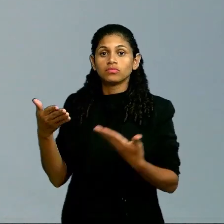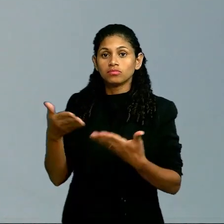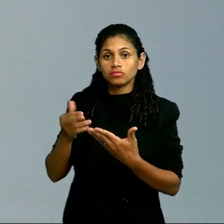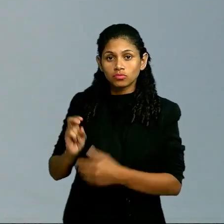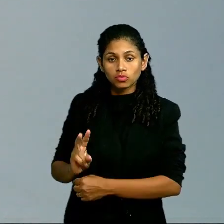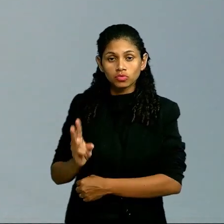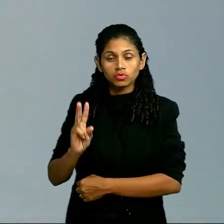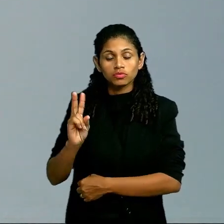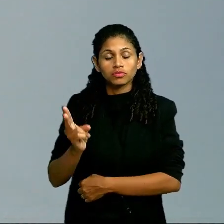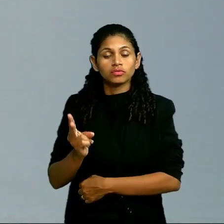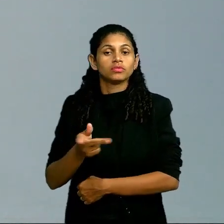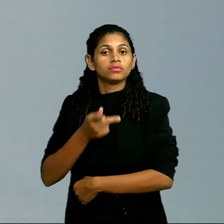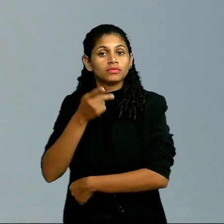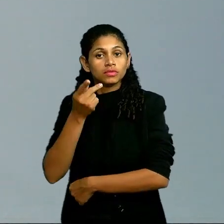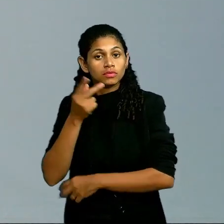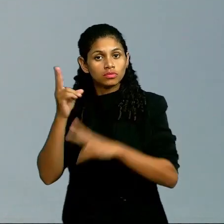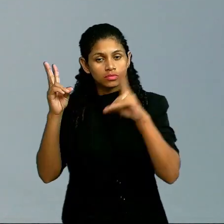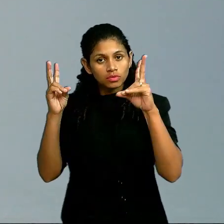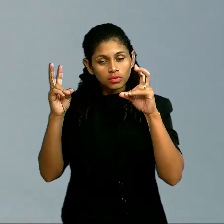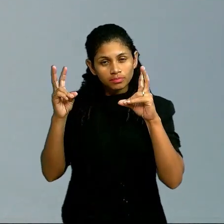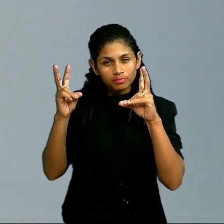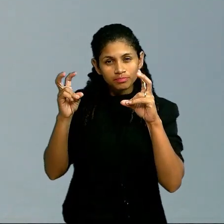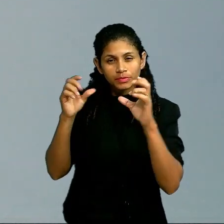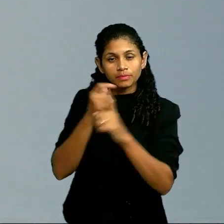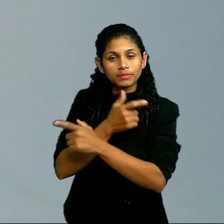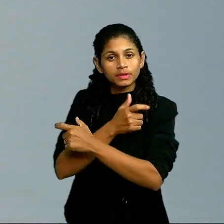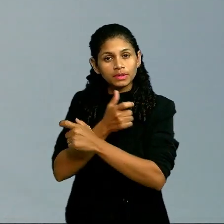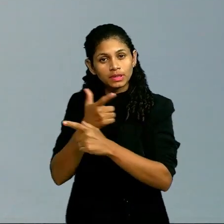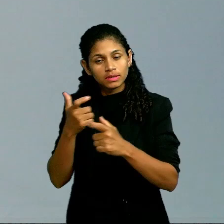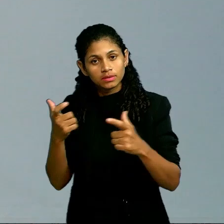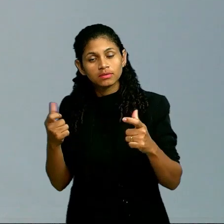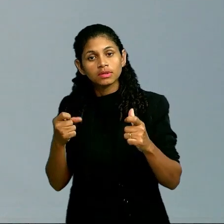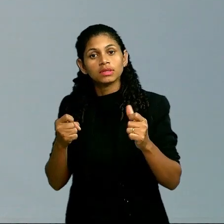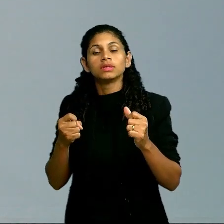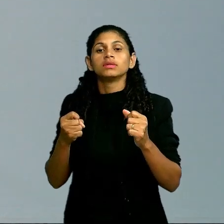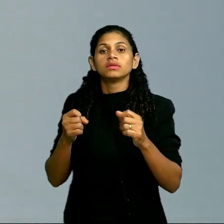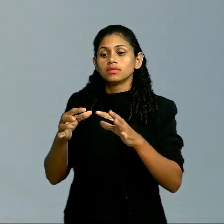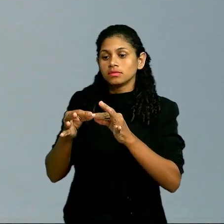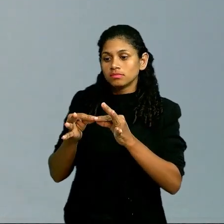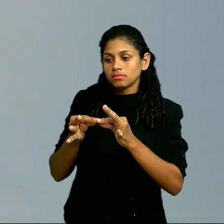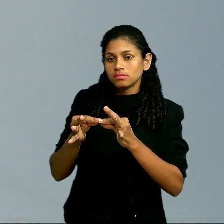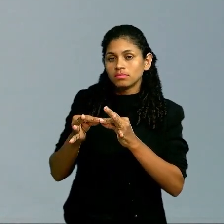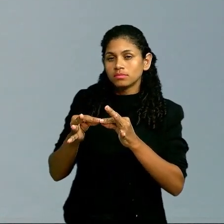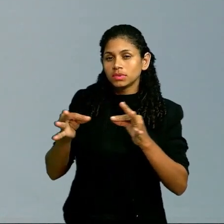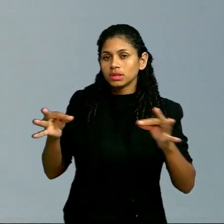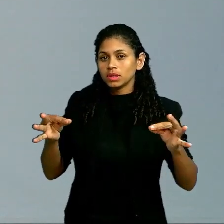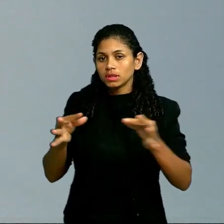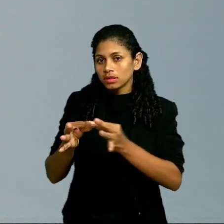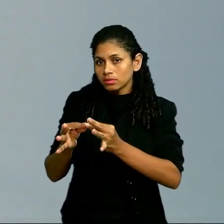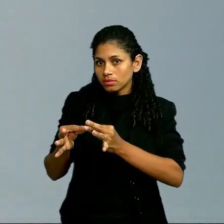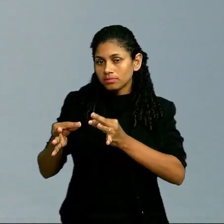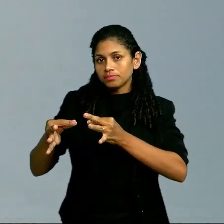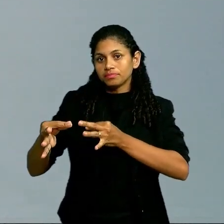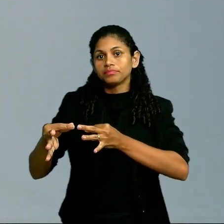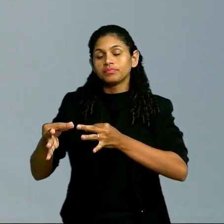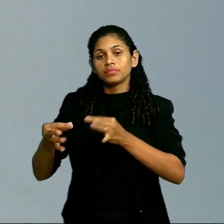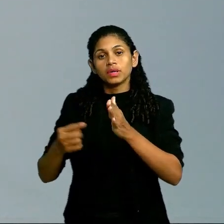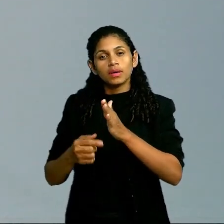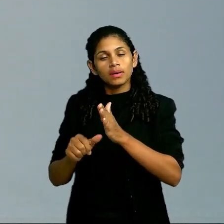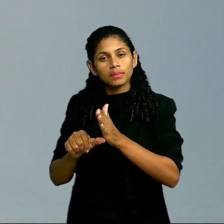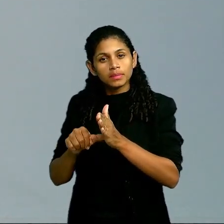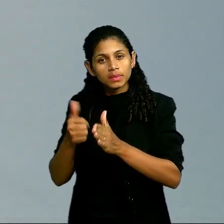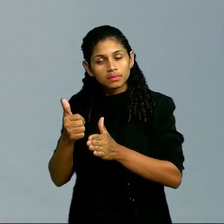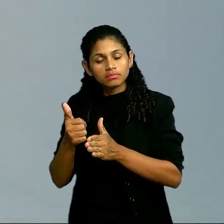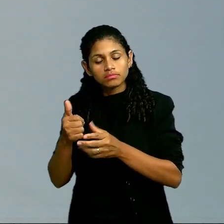grandezas e medidas, tá? A gente teve aí 2 aulas falando sobre grandezas e medidas. Na primeira aula, a